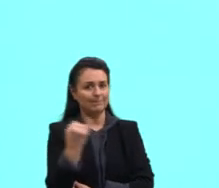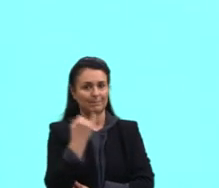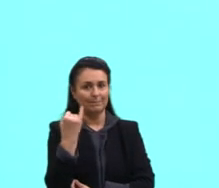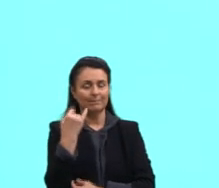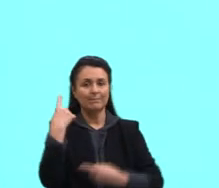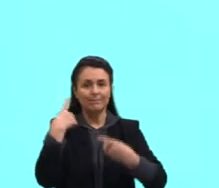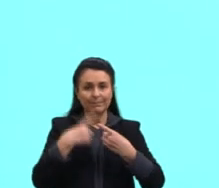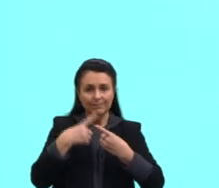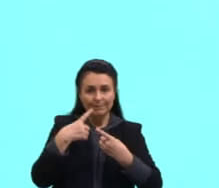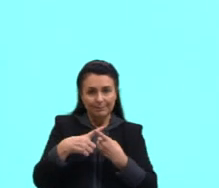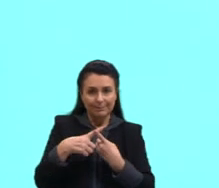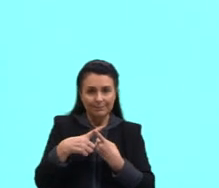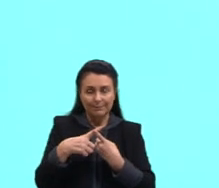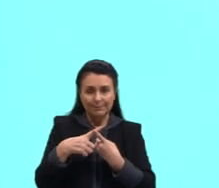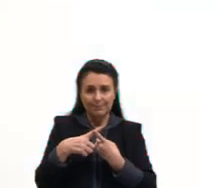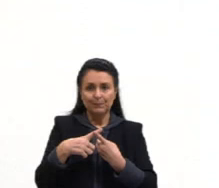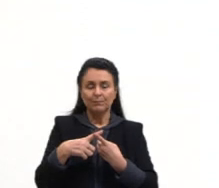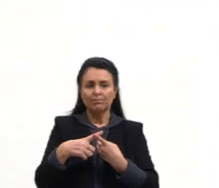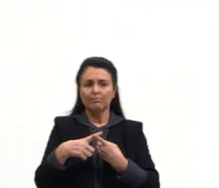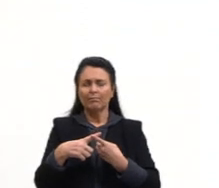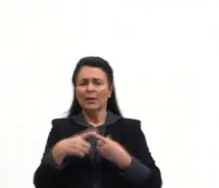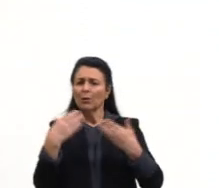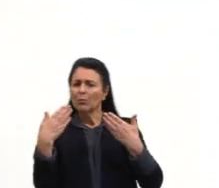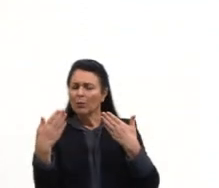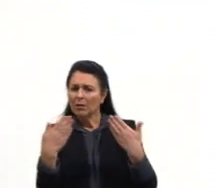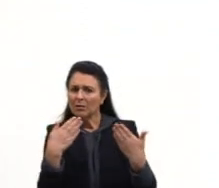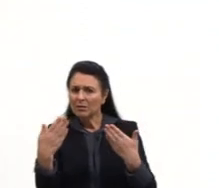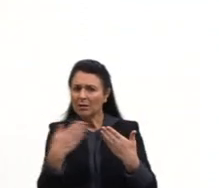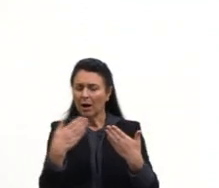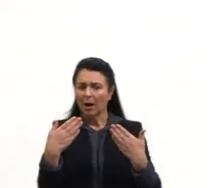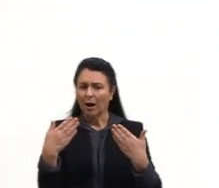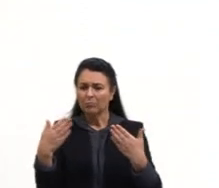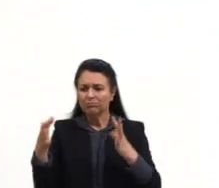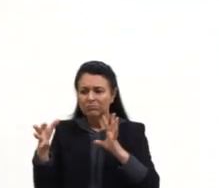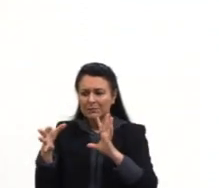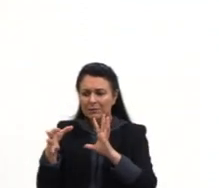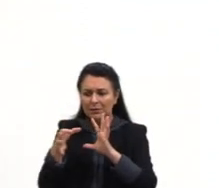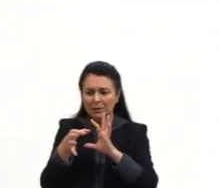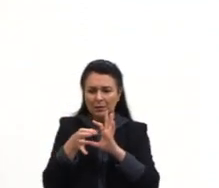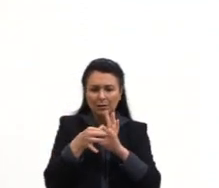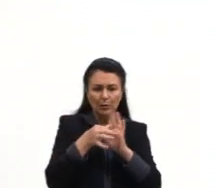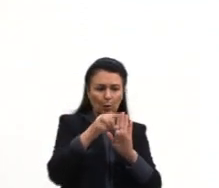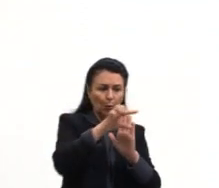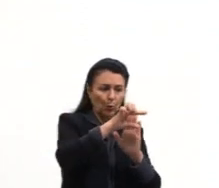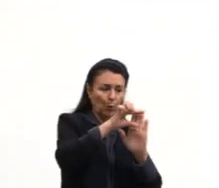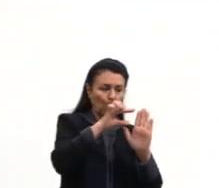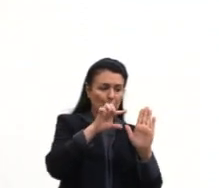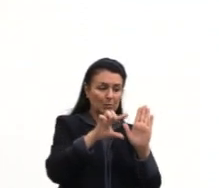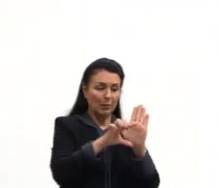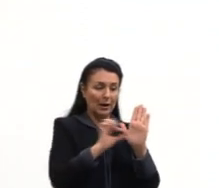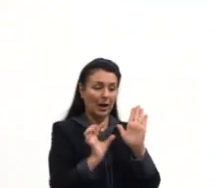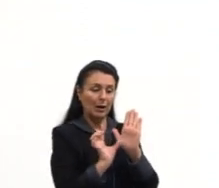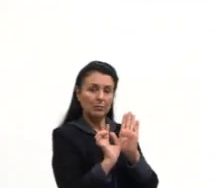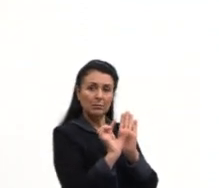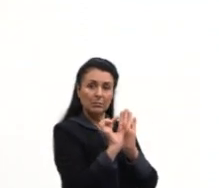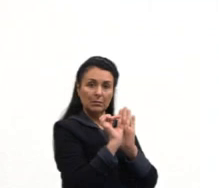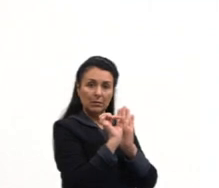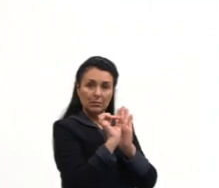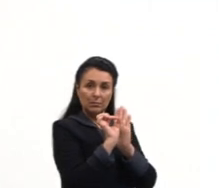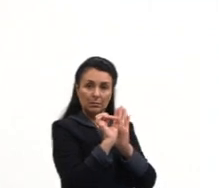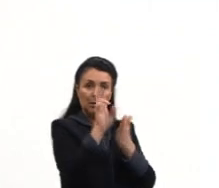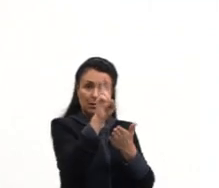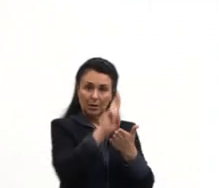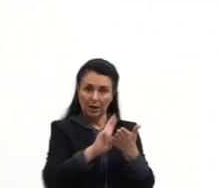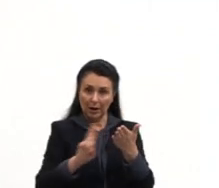é porque aqui ó quando eu analiso as coisas interligadas além dos parágrafos na redação nota 1.000